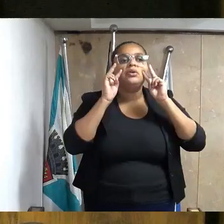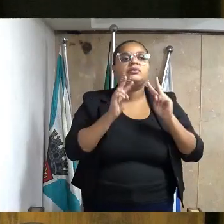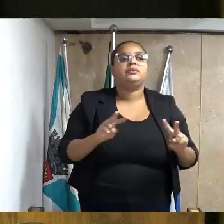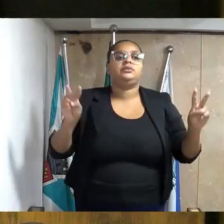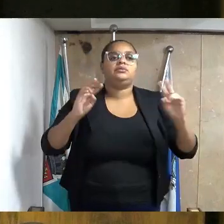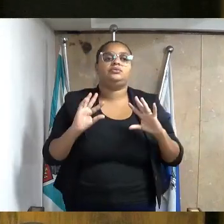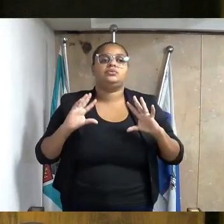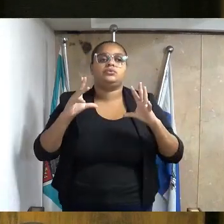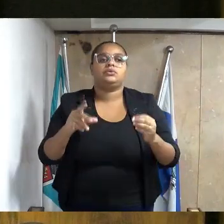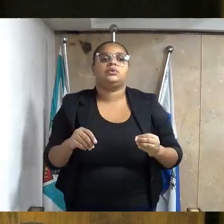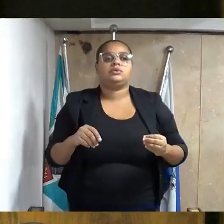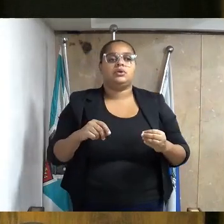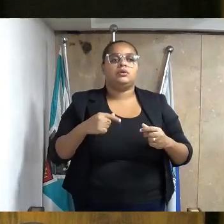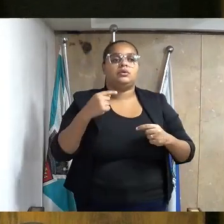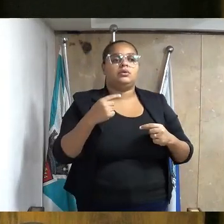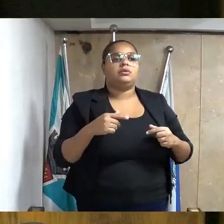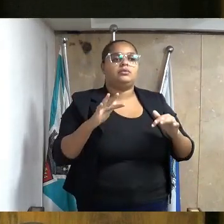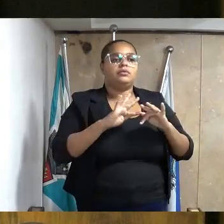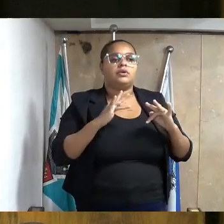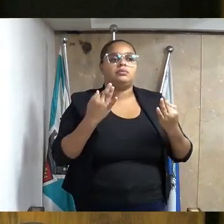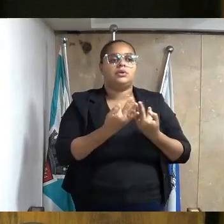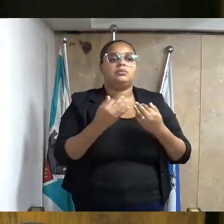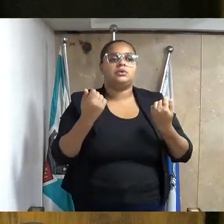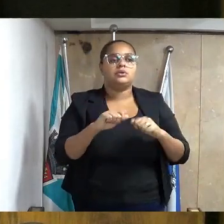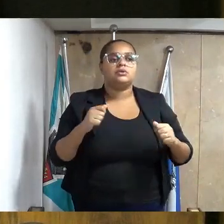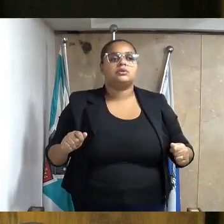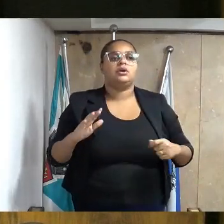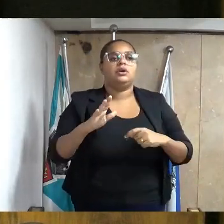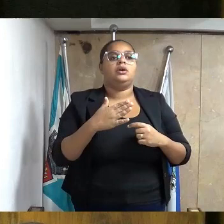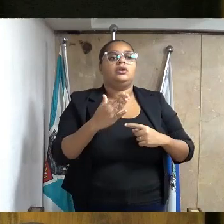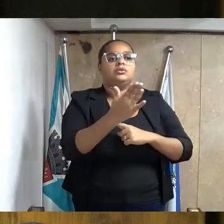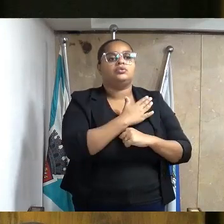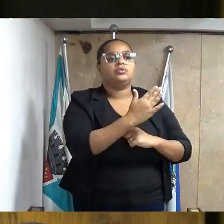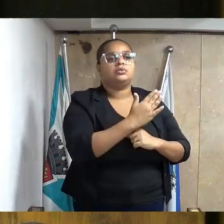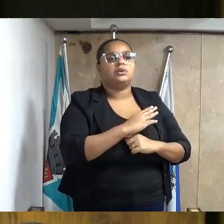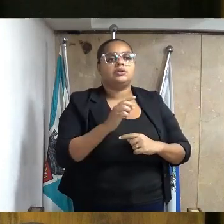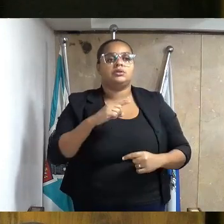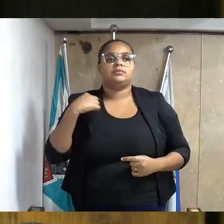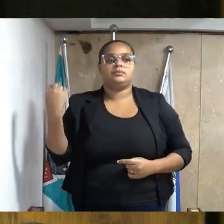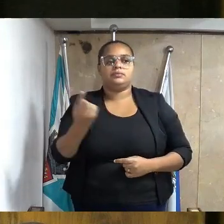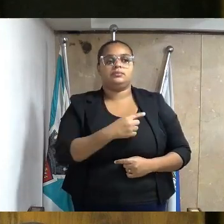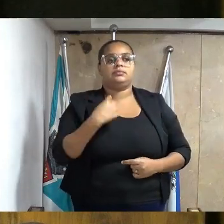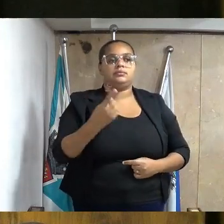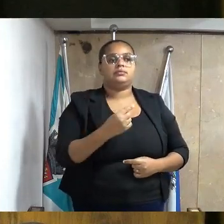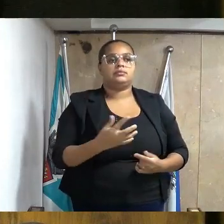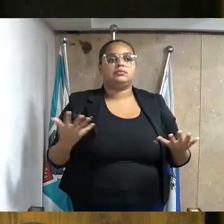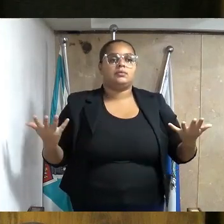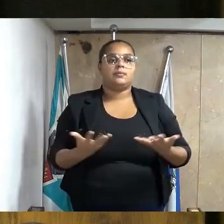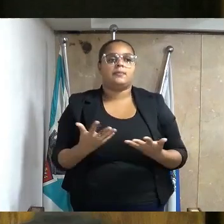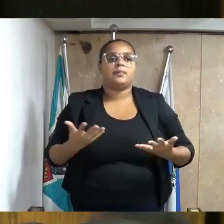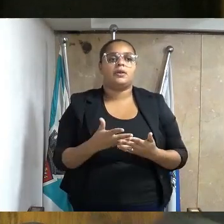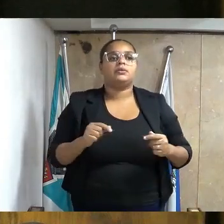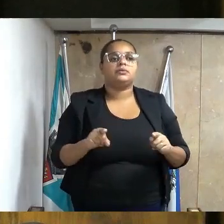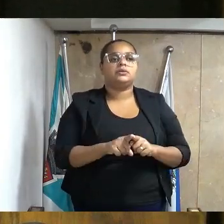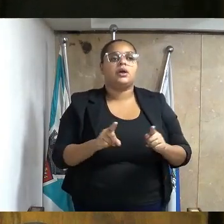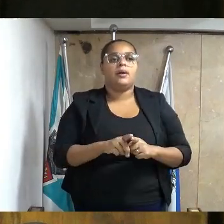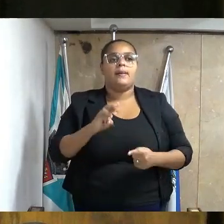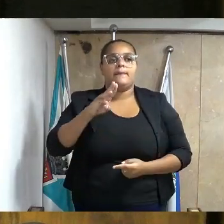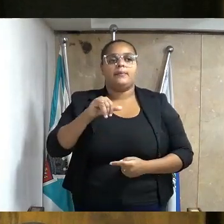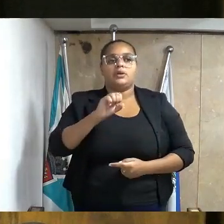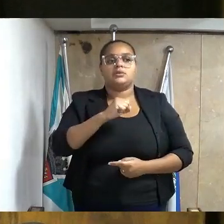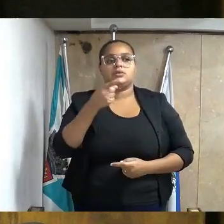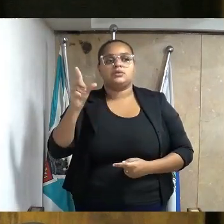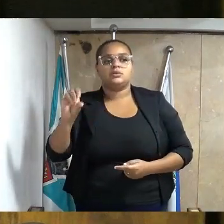outras famílias precisando ser ajudadas e eles engajaram nessa missão também,